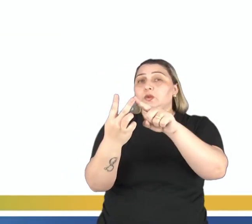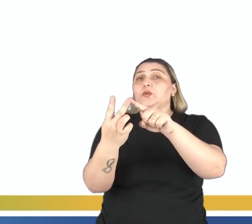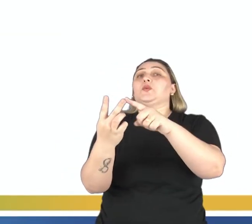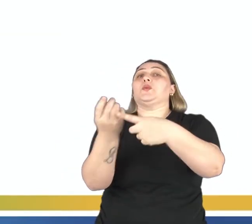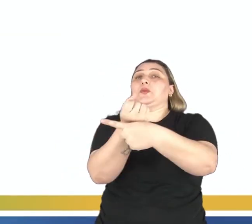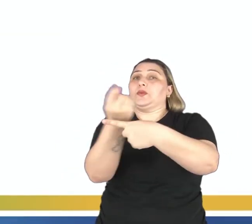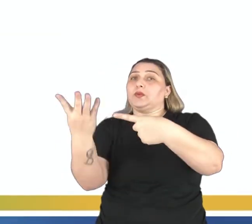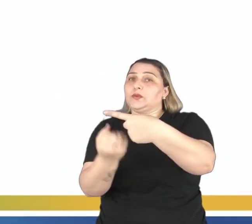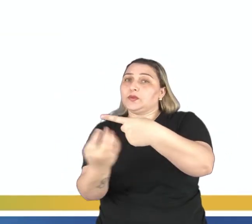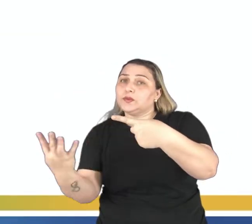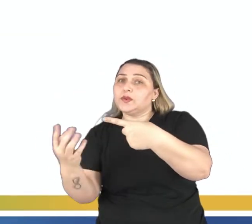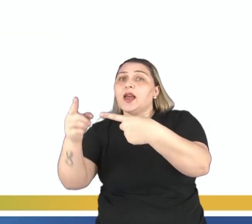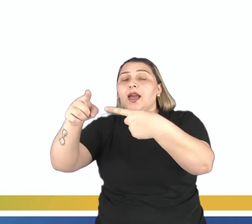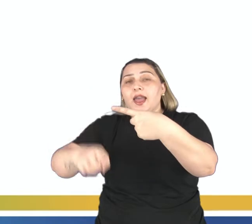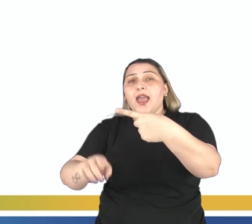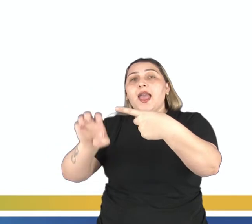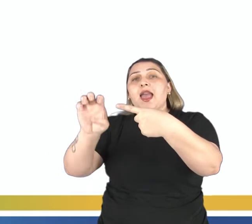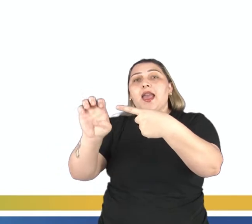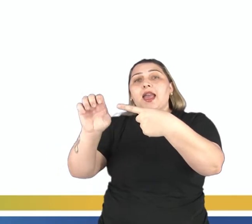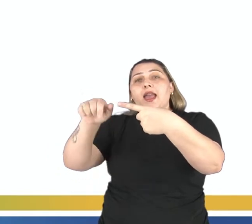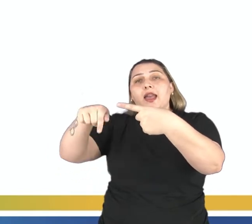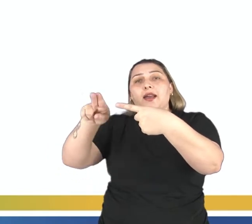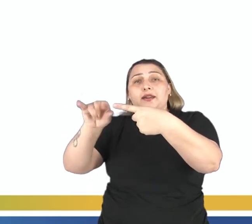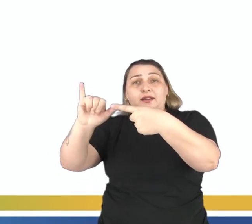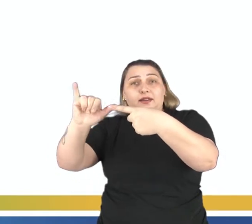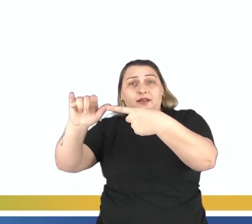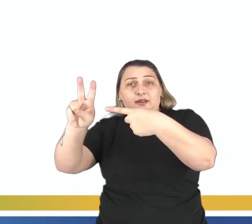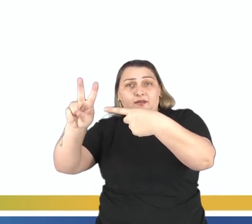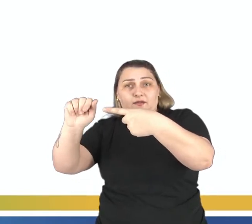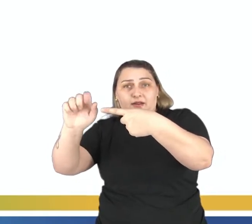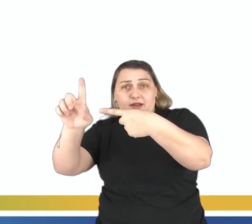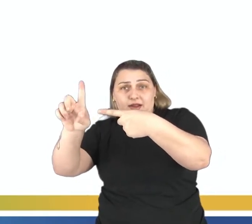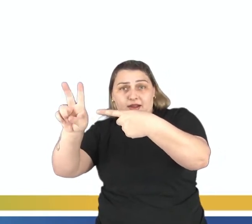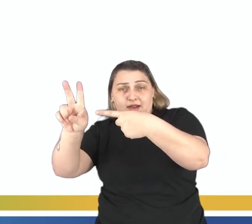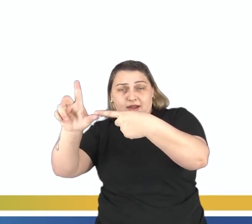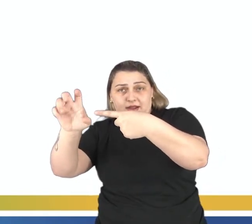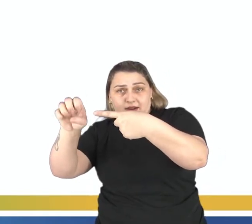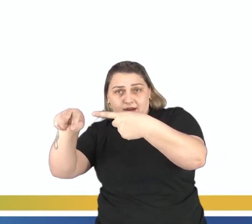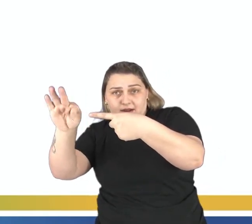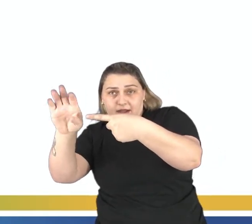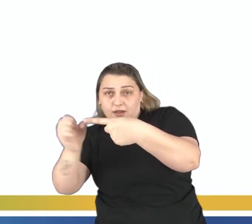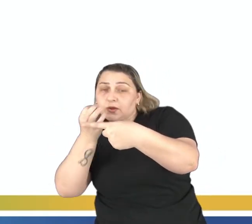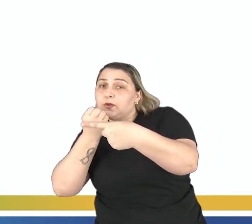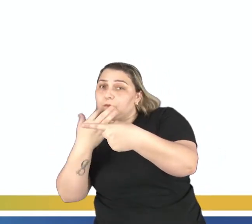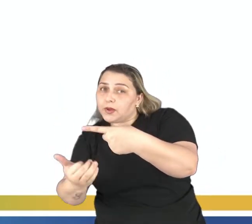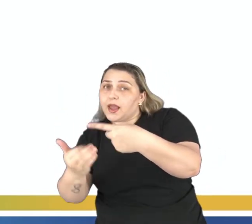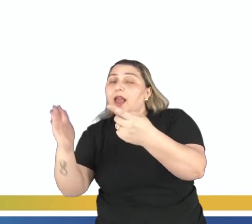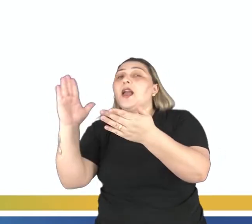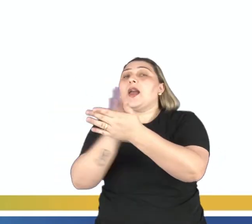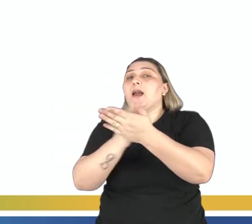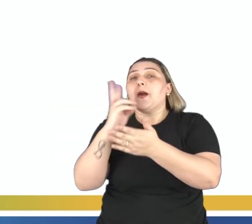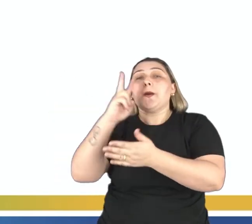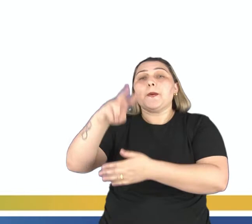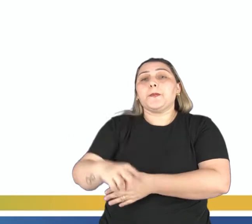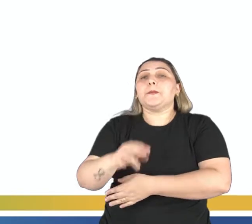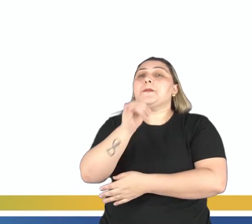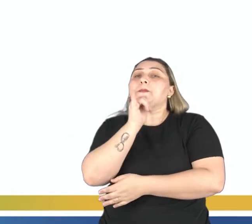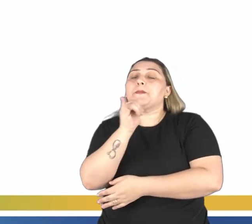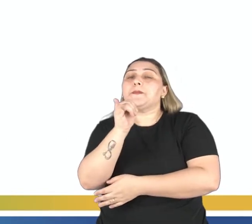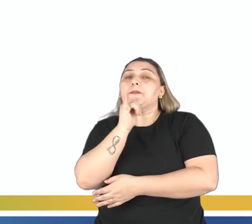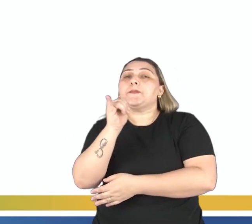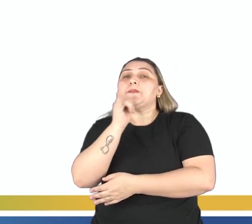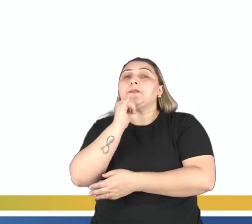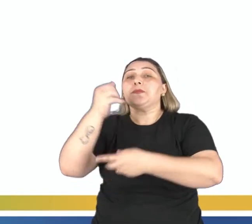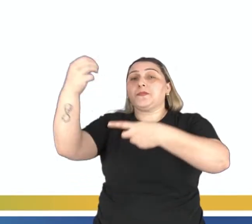pessoal, elas são equivalentes. Tudo bem? Então, nós vamos ver alguns exemplos aqui, pessoal. Observem aqui, ó.